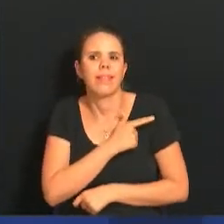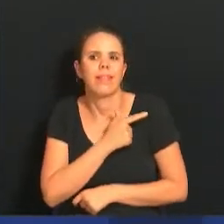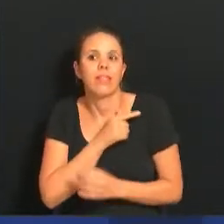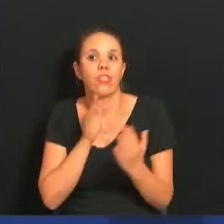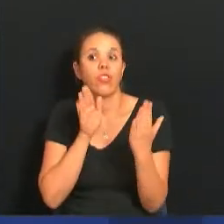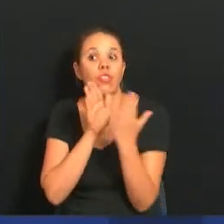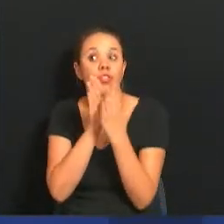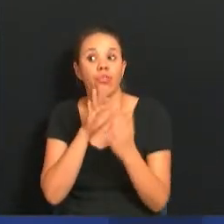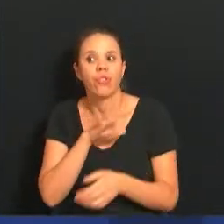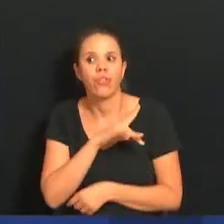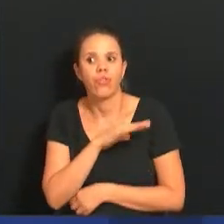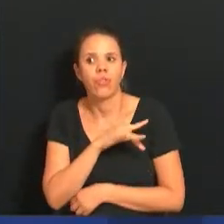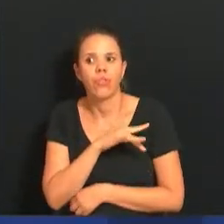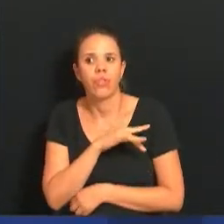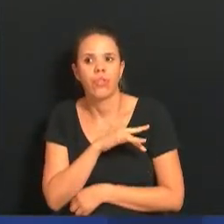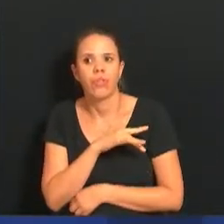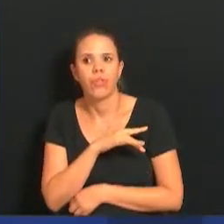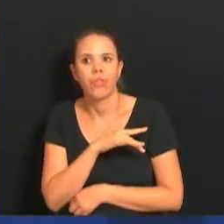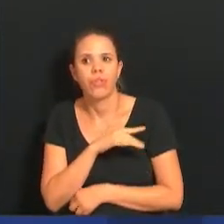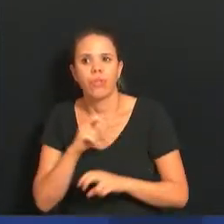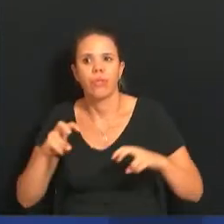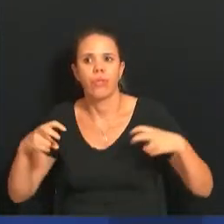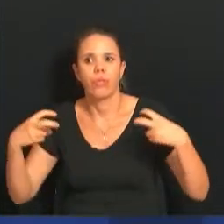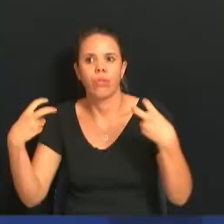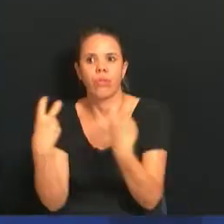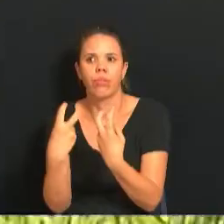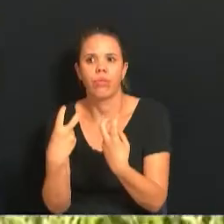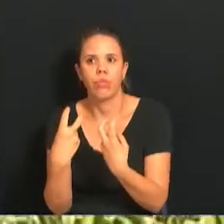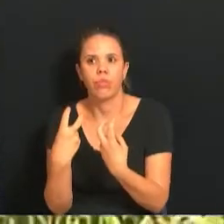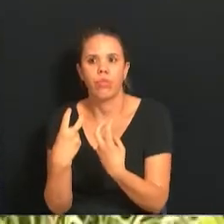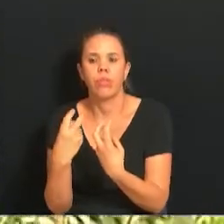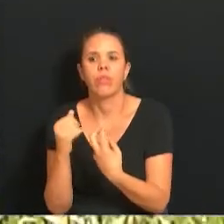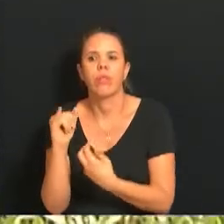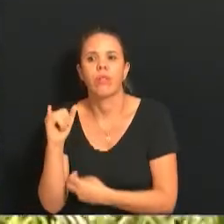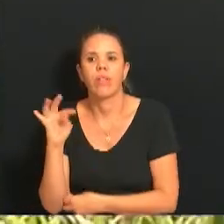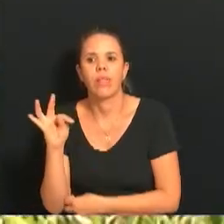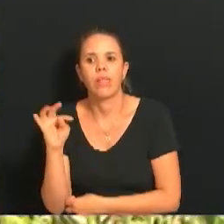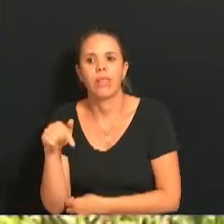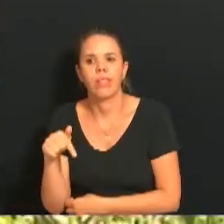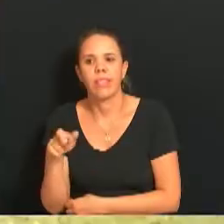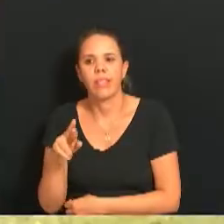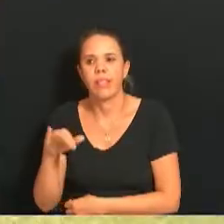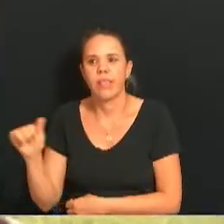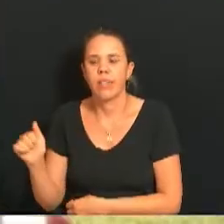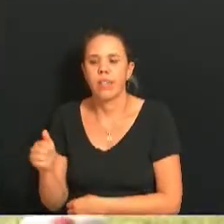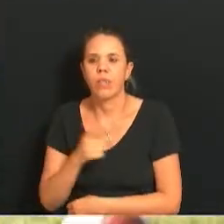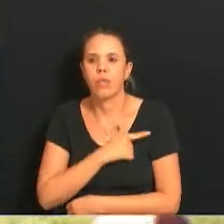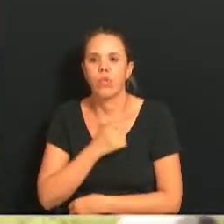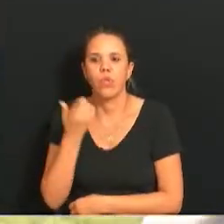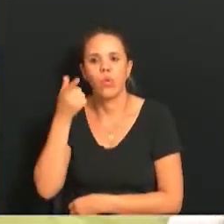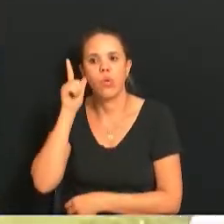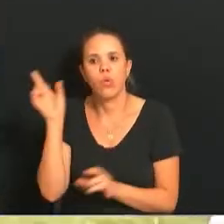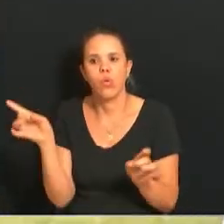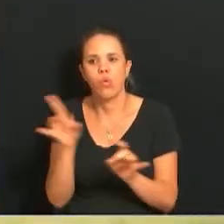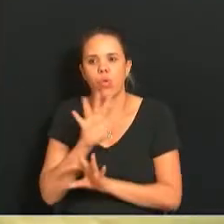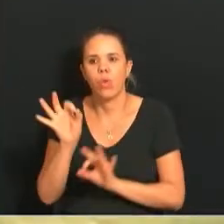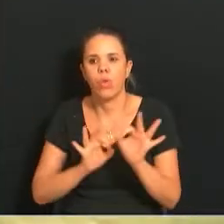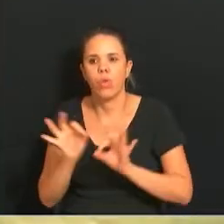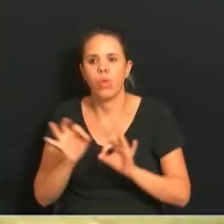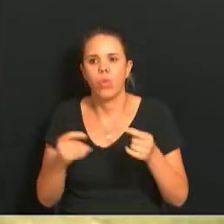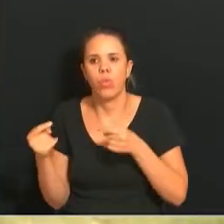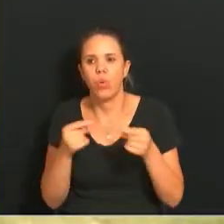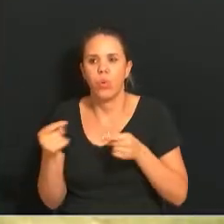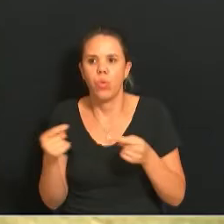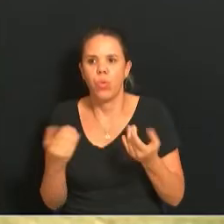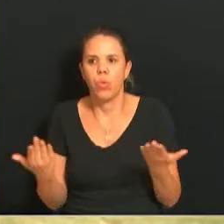o Corinthians na Neoquímica Arena, lá em Itaquera. O Guarani encerrou ontem a preparação para o duelo de